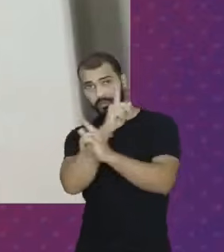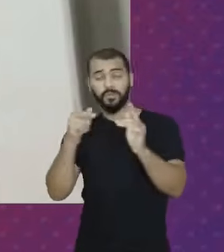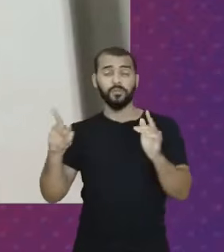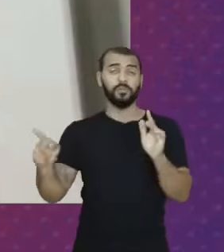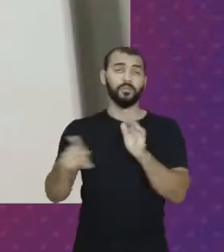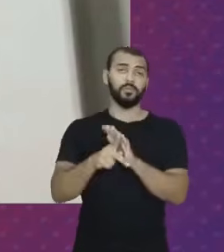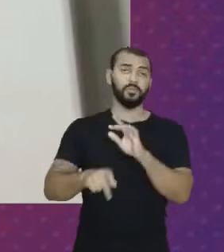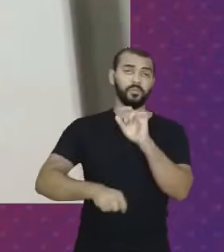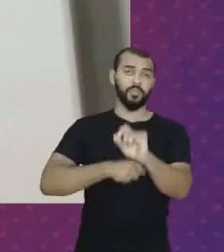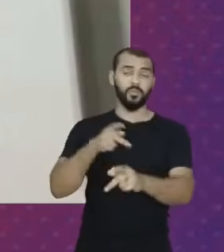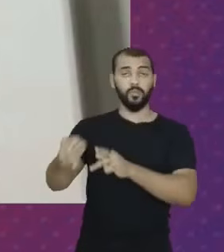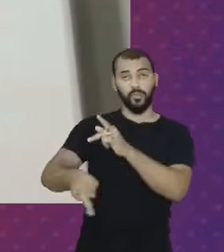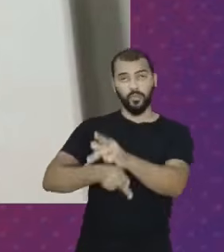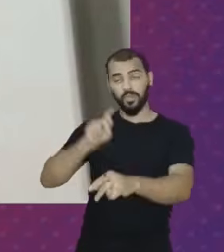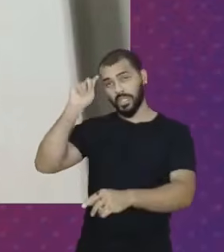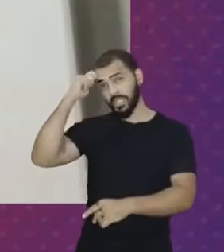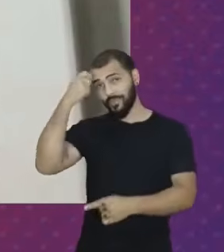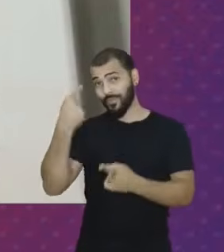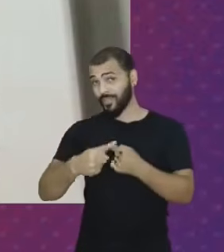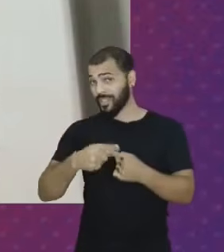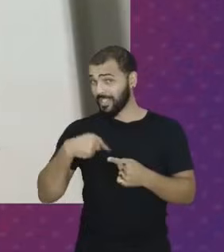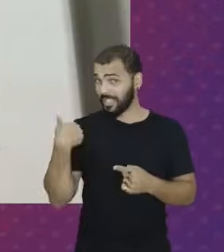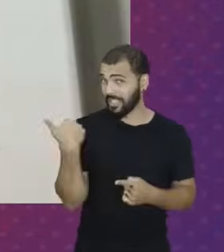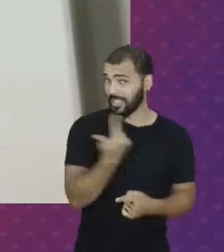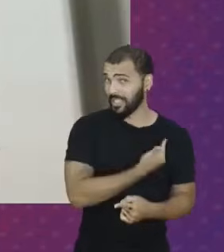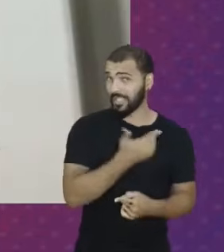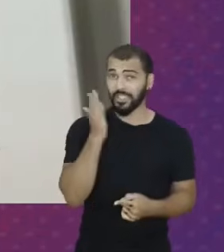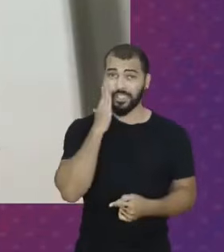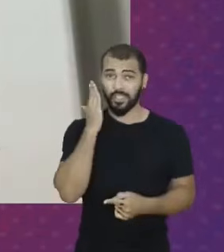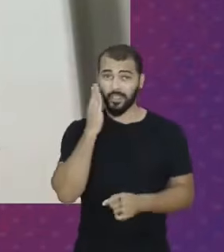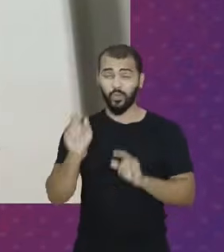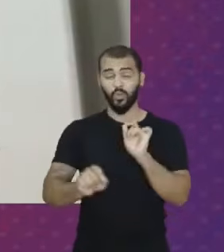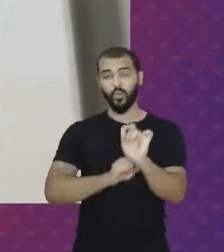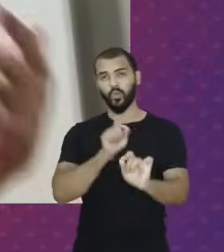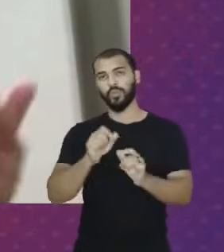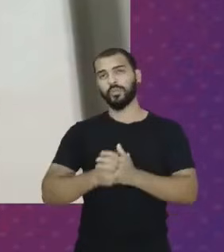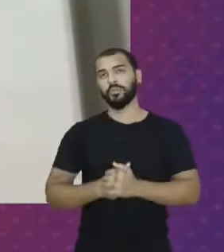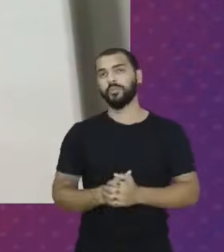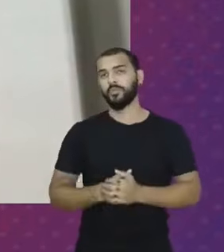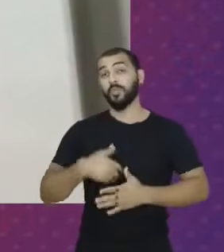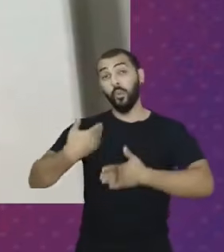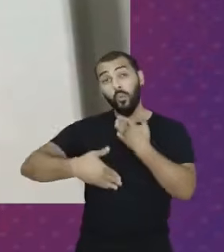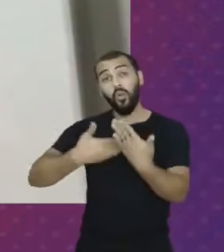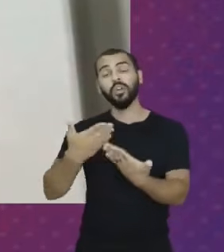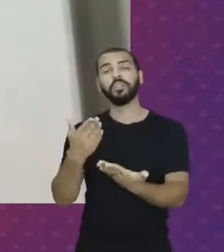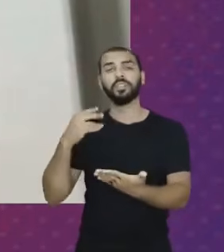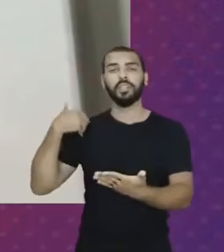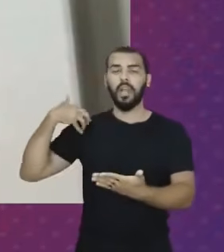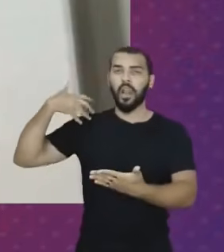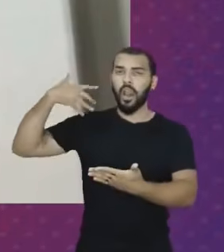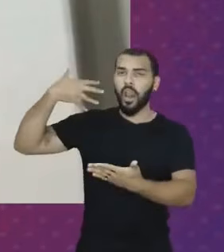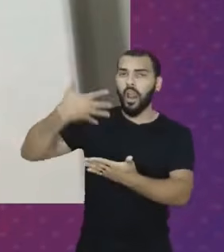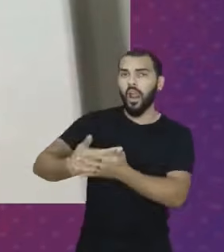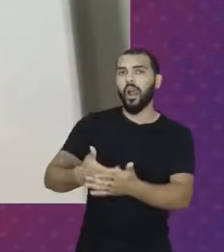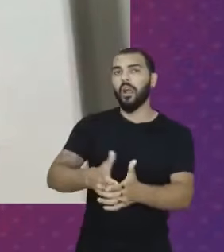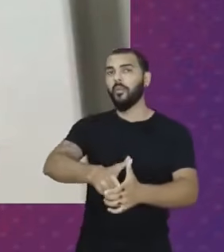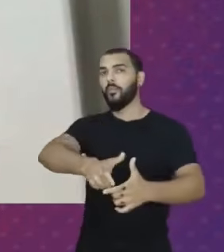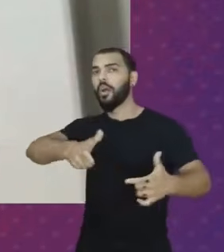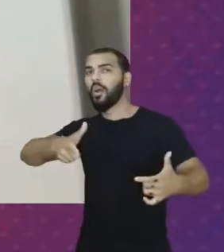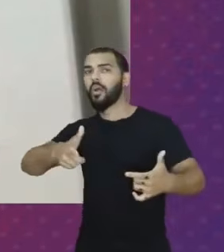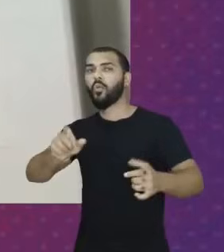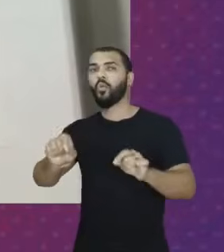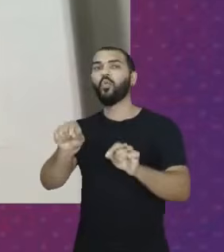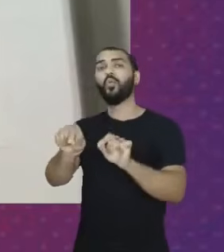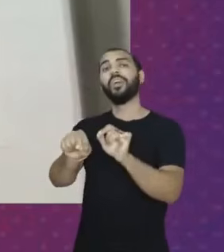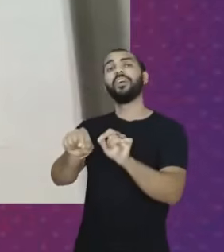acometem a população negra, porque nós sabemos hoje que não por acaso, por um processo histórico, a maior parte da população que está lá na periferia